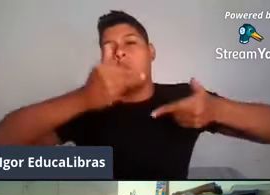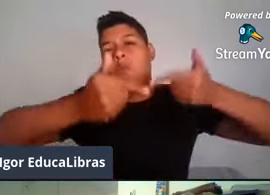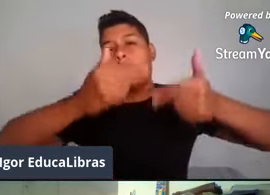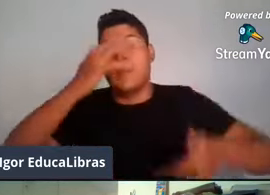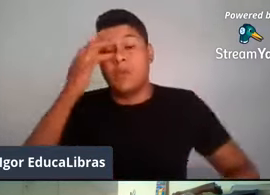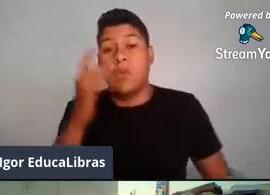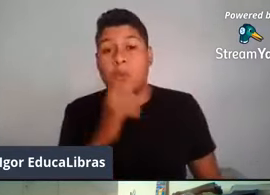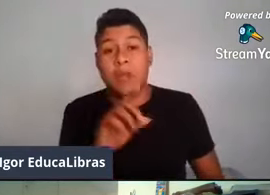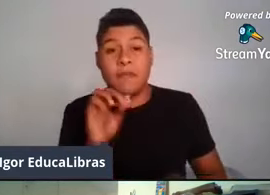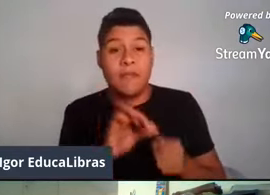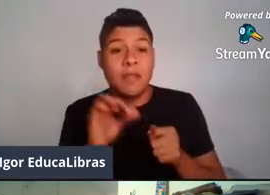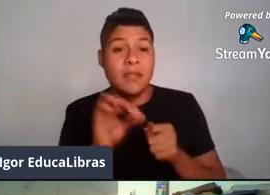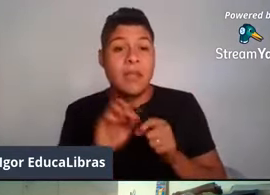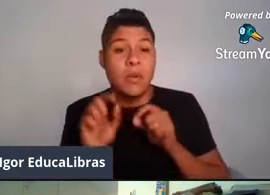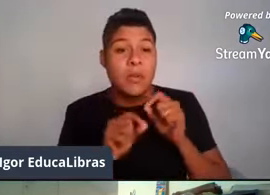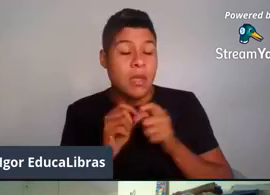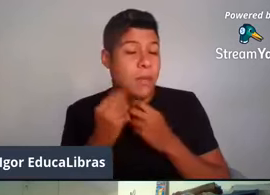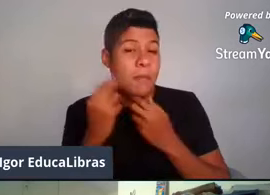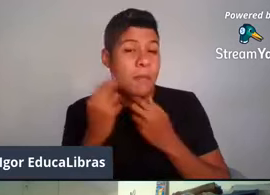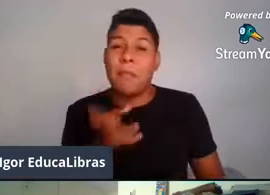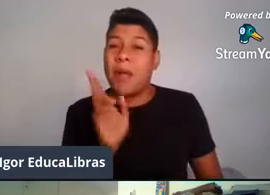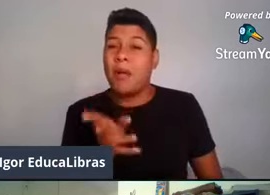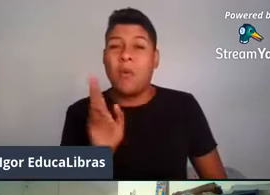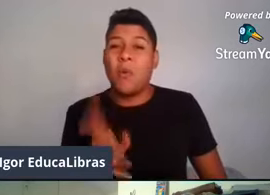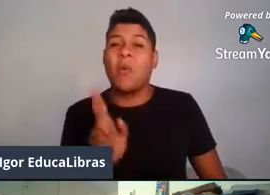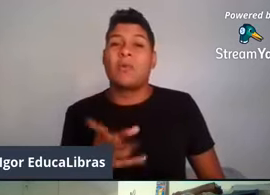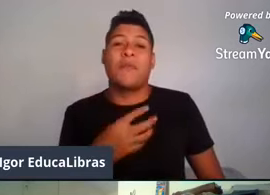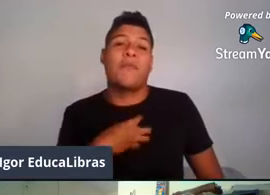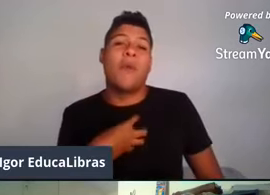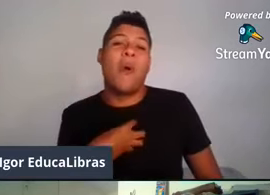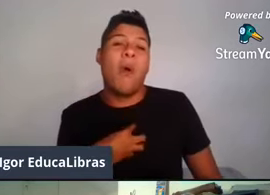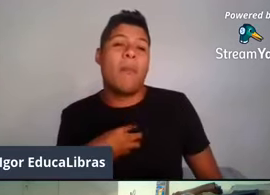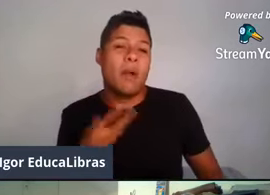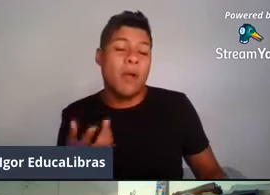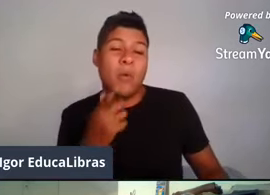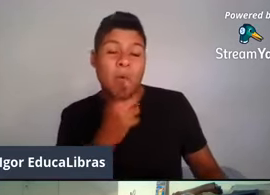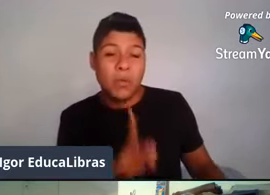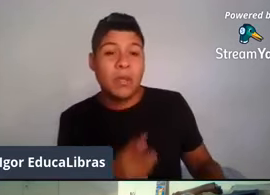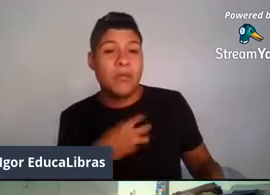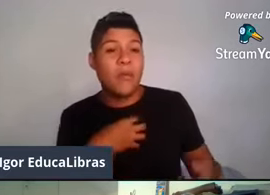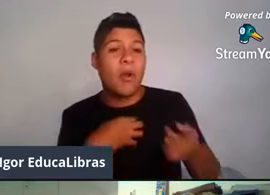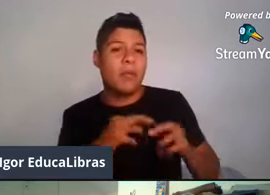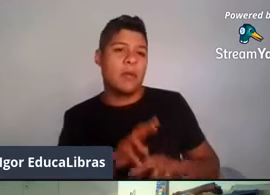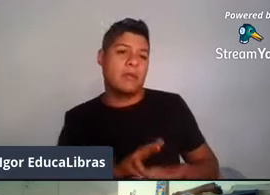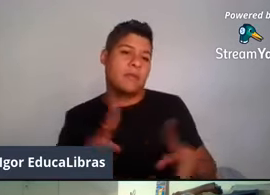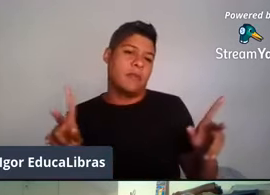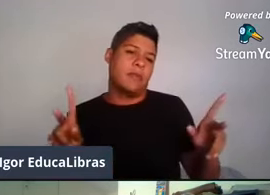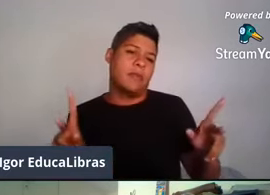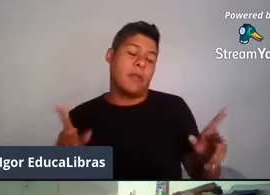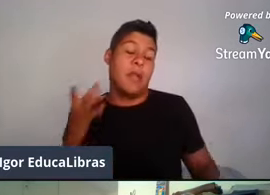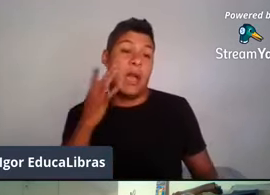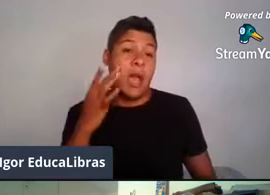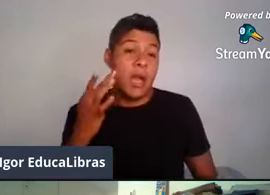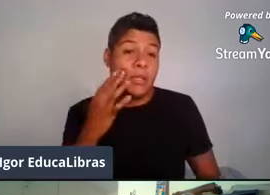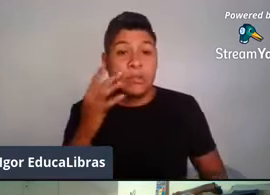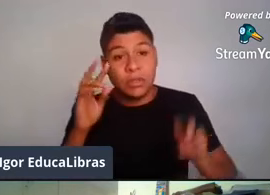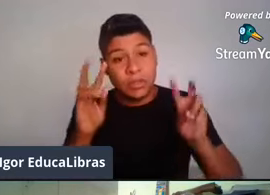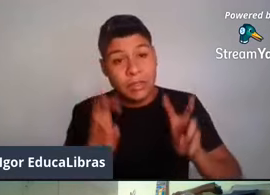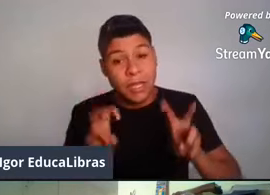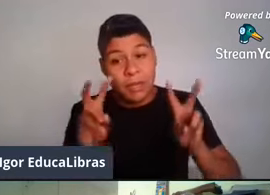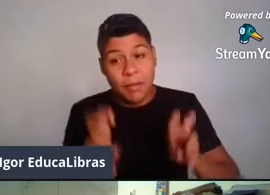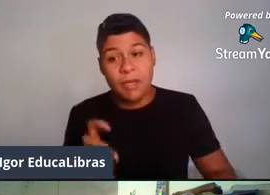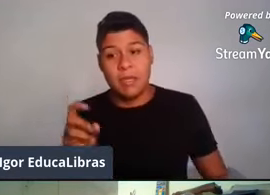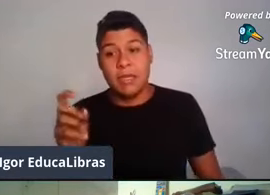consegue fazer a mesma coisa que o outro da mesma forma, mas ela consegue de uma forma diferente. Então, acho que é um tema bastante delicado